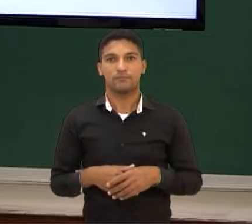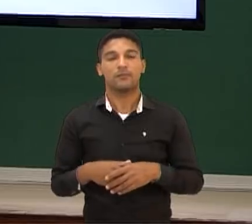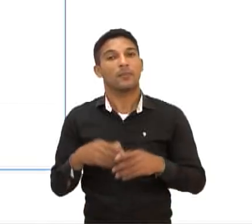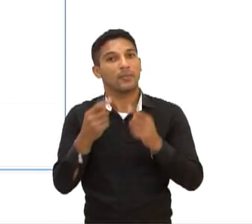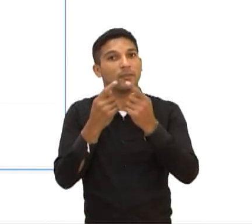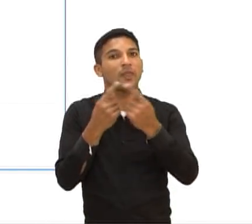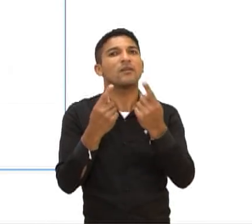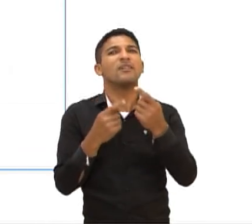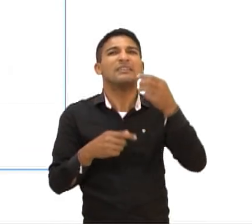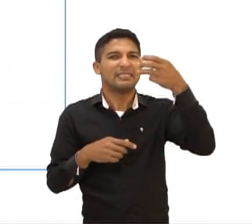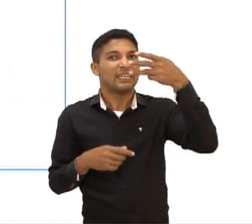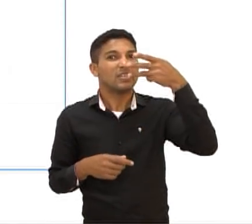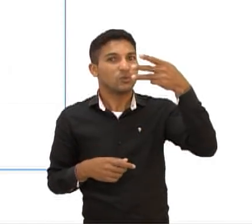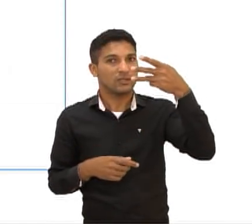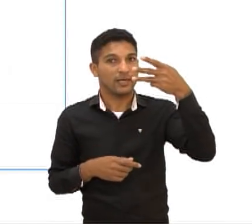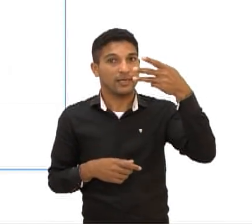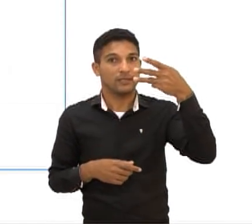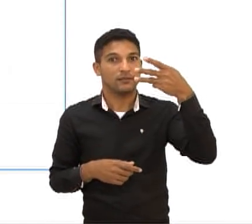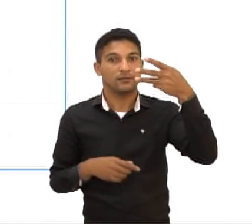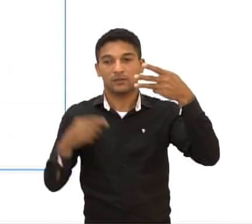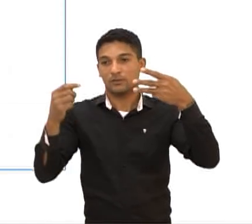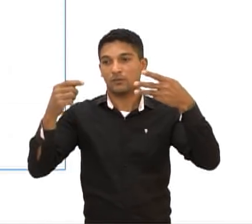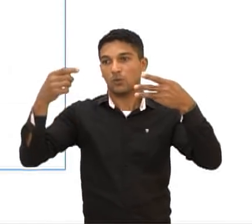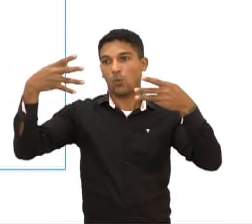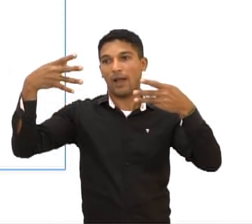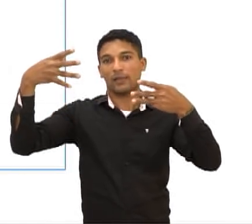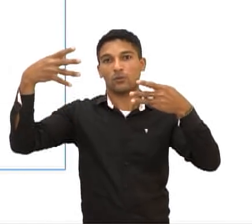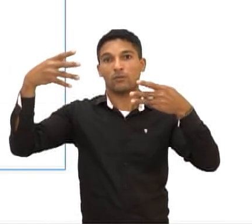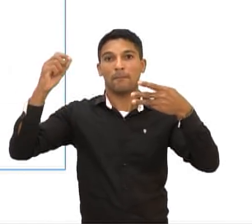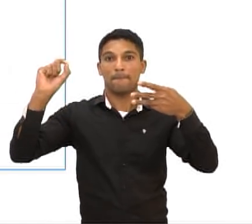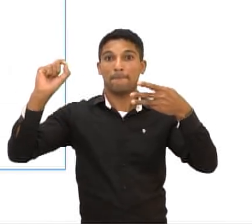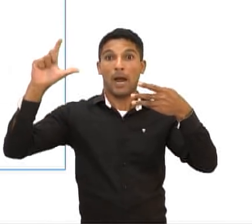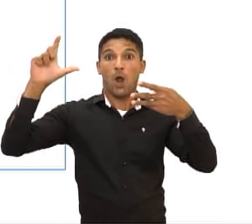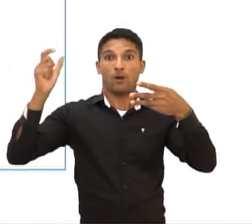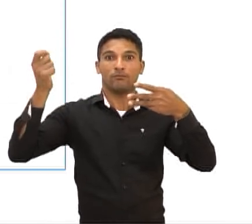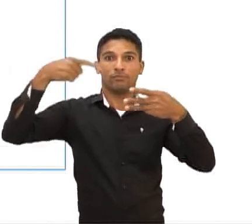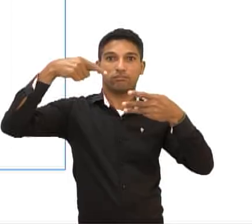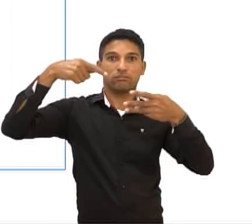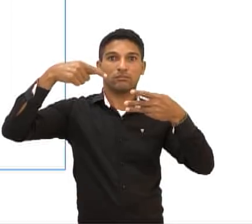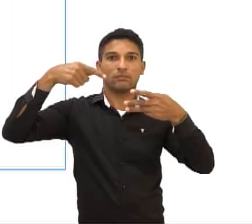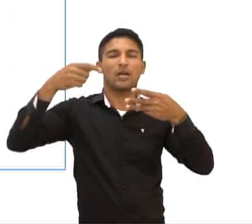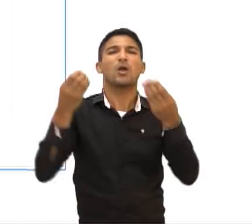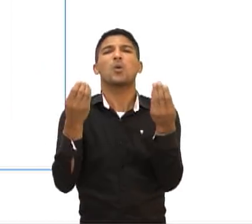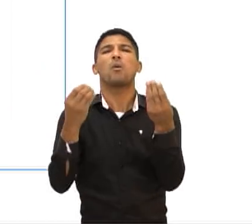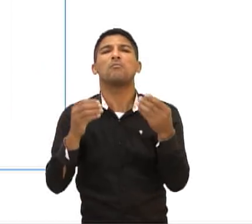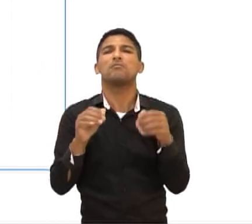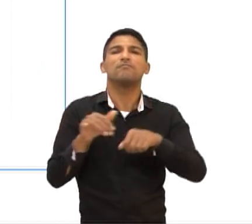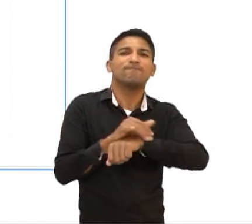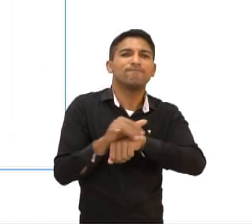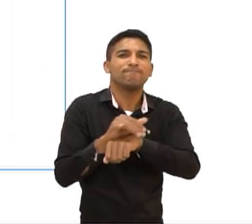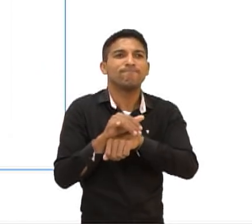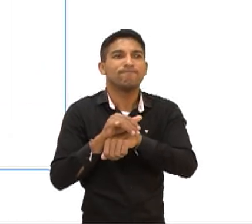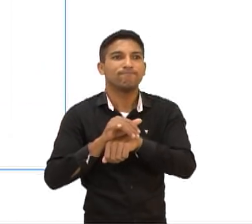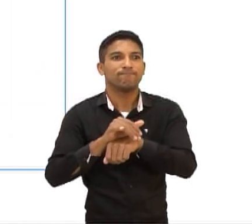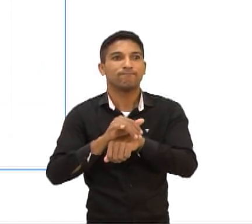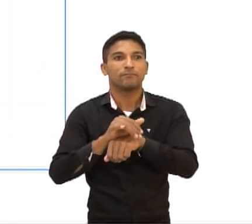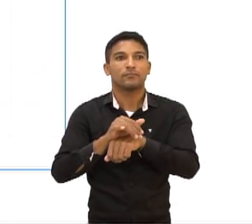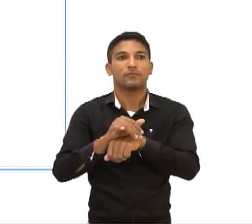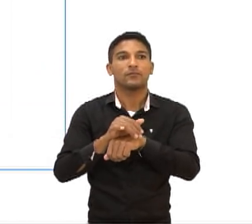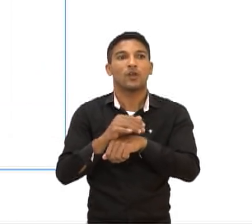do que o 4. Vocês sabem que a gente precisa verificar o quê? Baixar o próximo número que eu tenho, que é quem? 31.